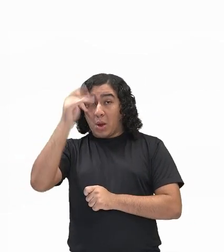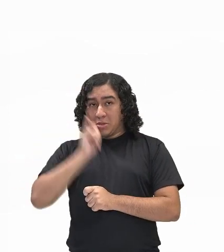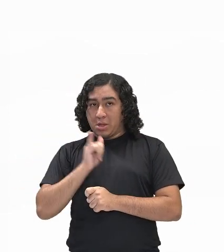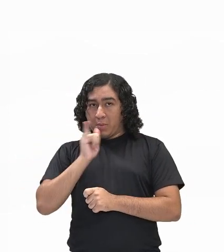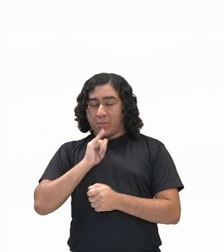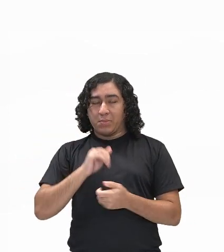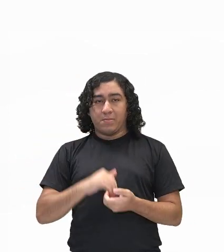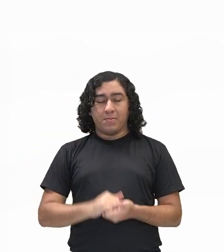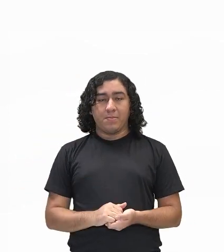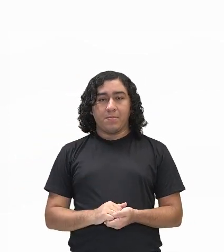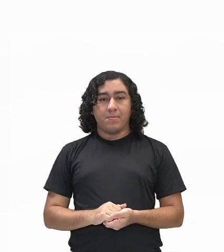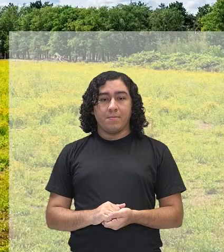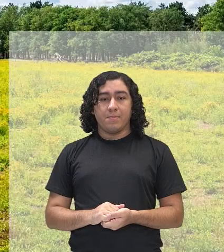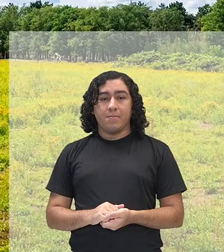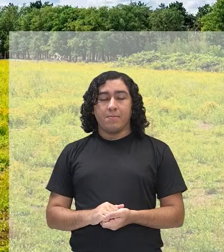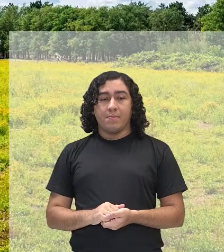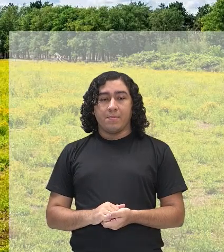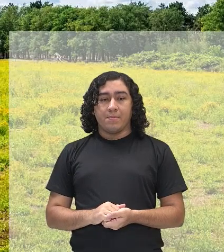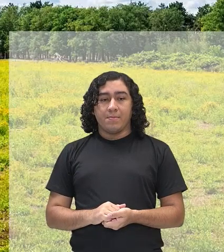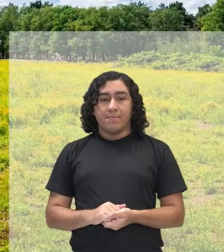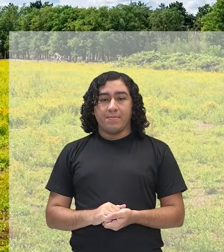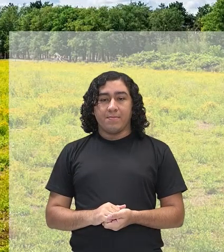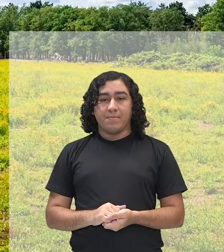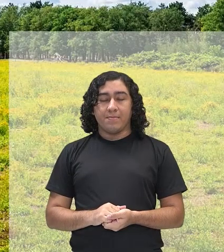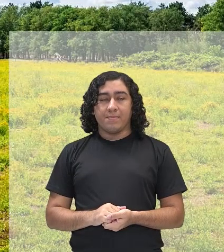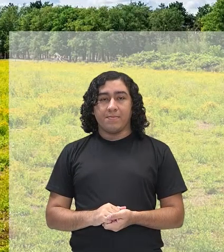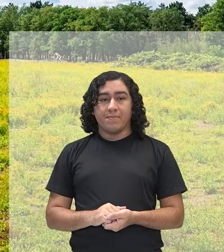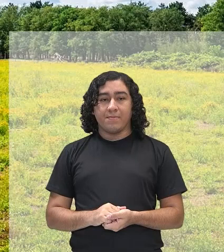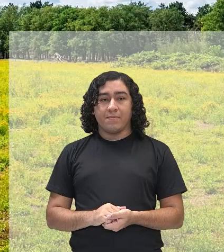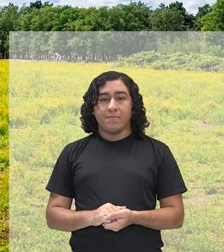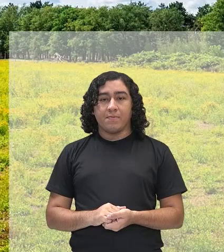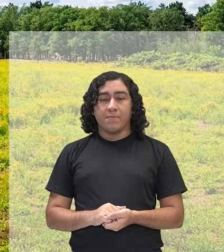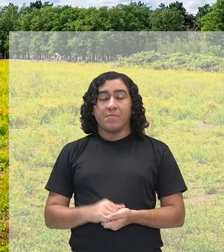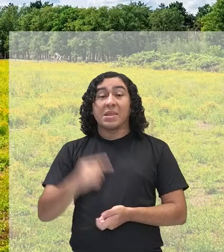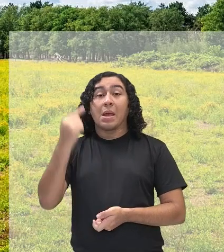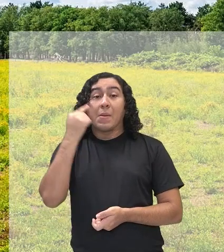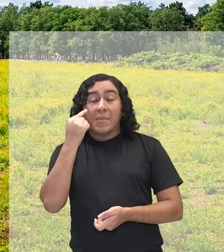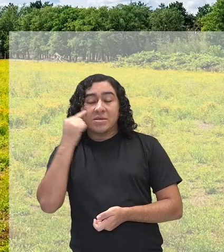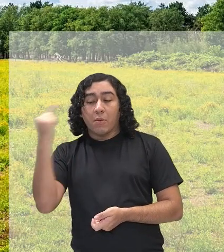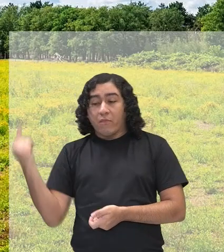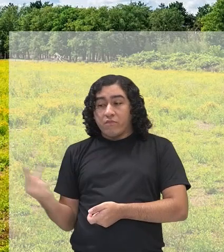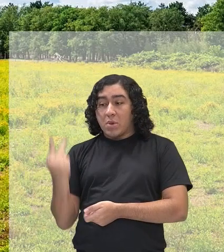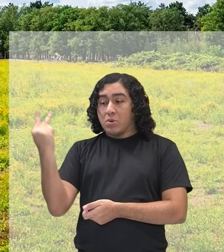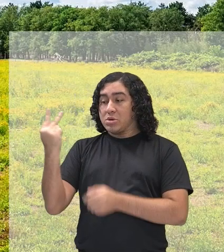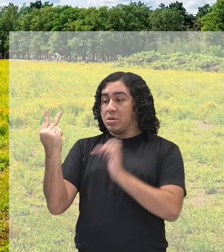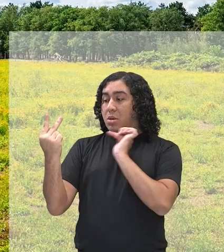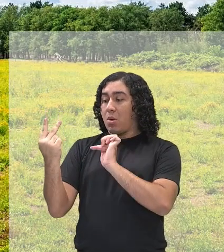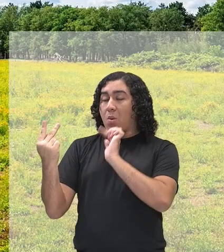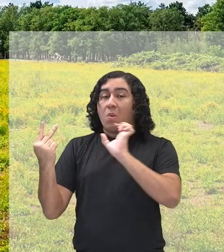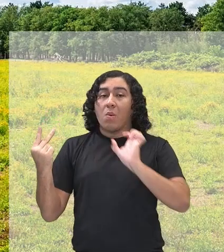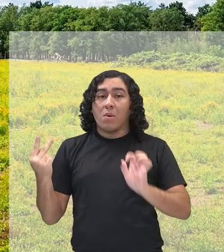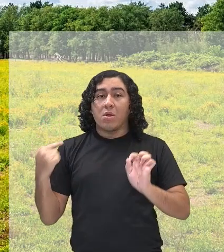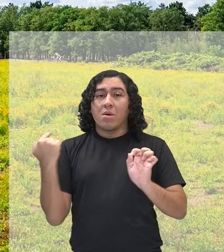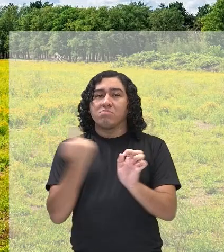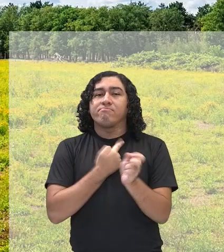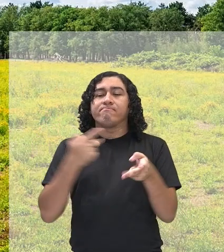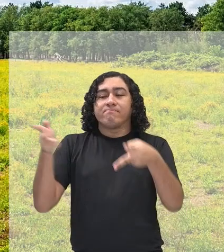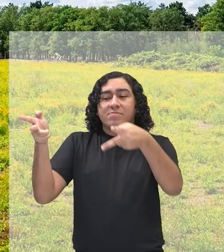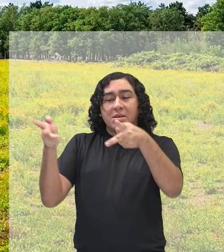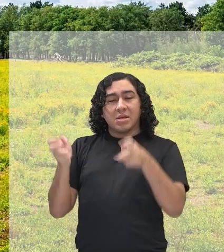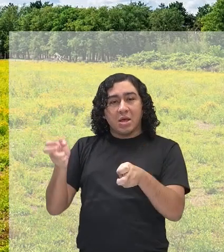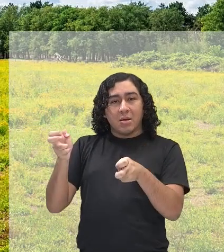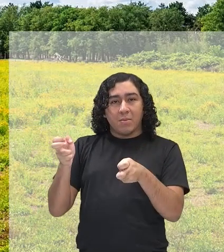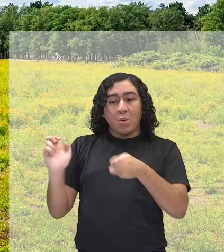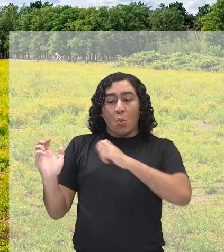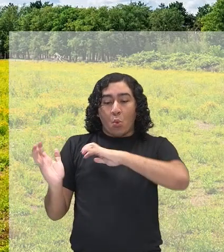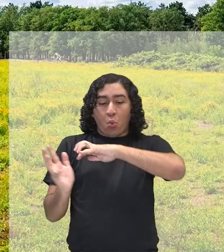Então, para a gente finalizando, né? Essa questão dos valores, então a gente percebe que nós estamos no